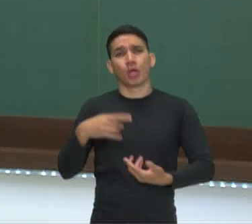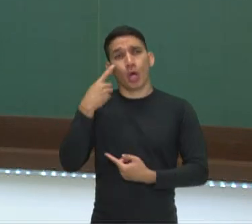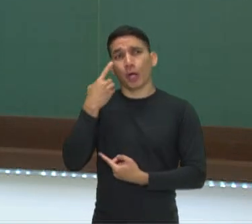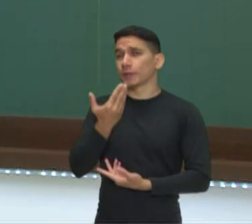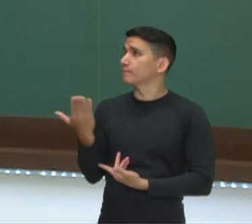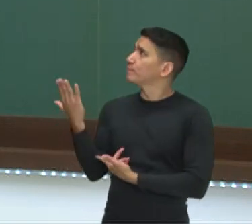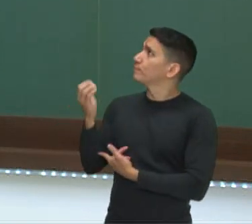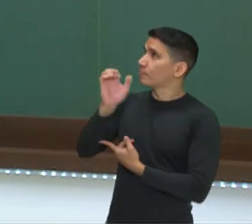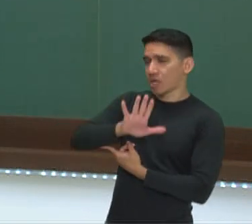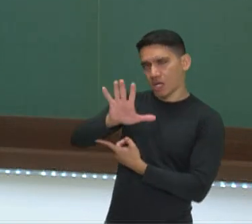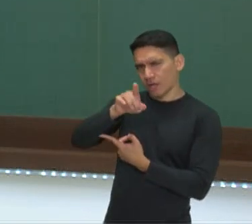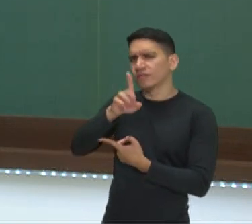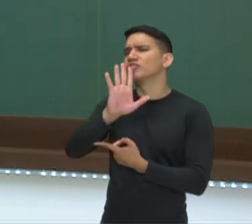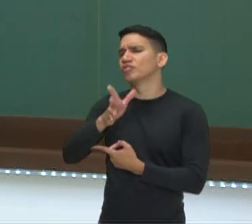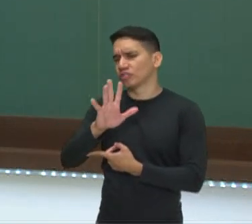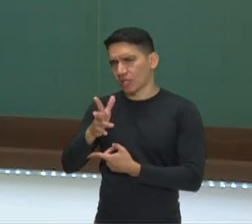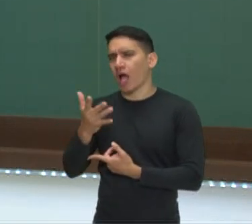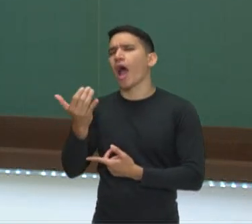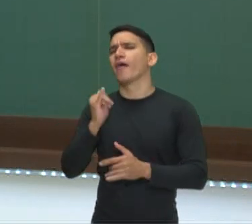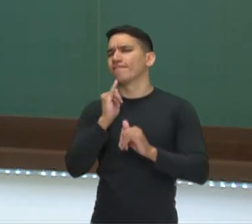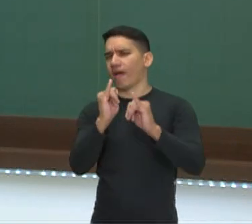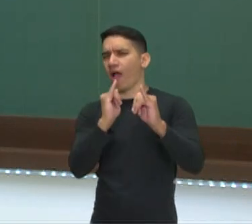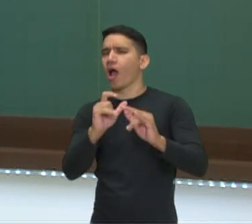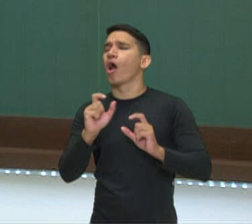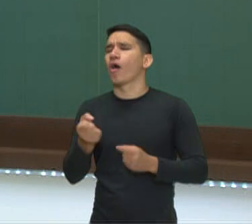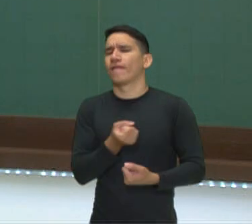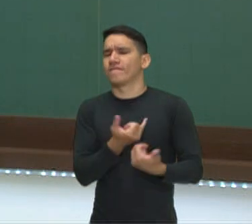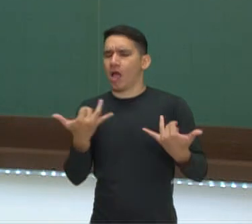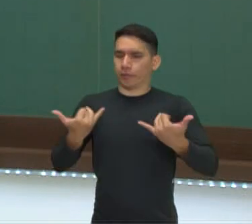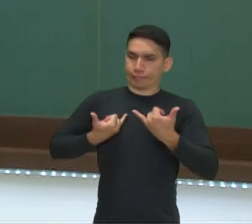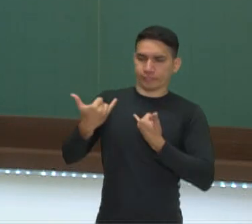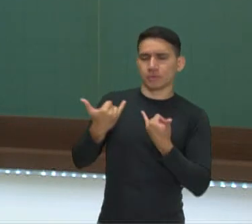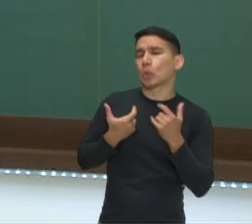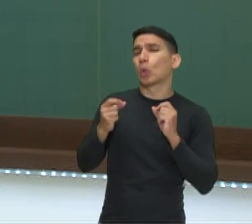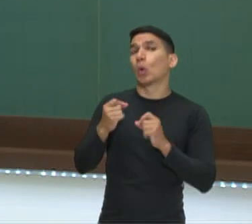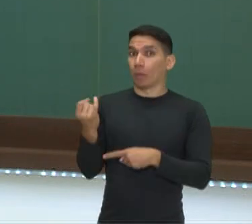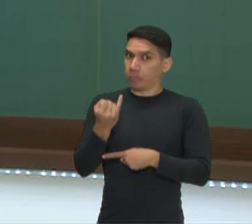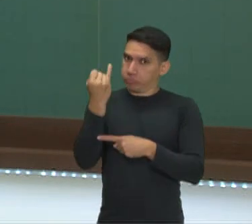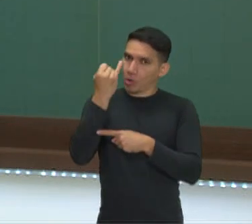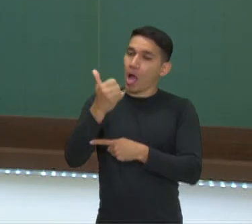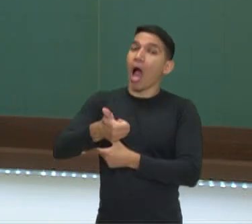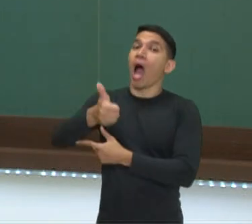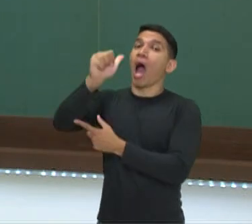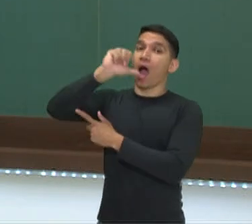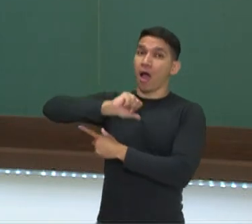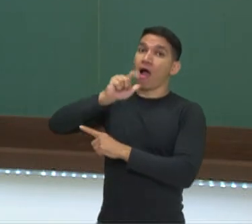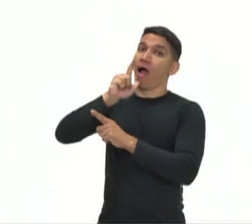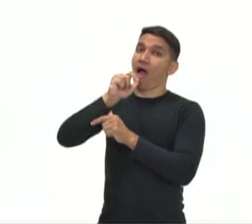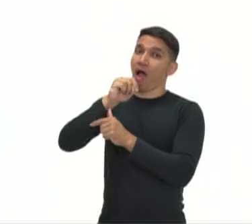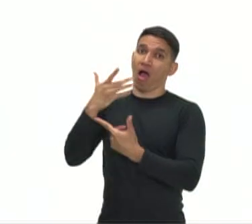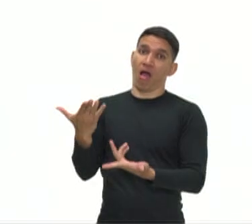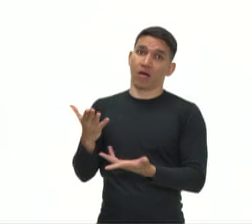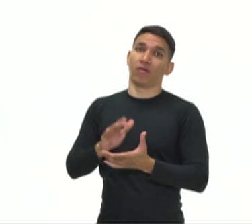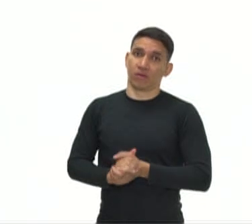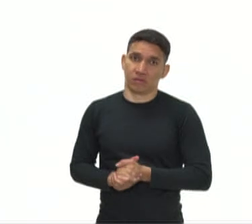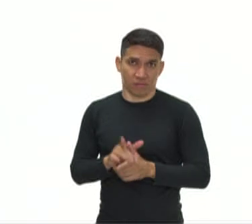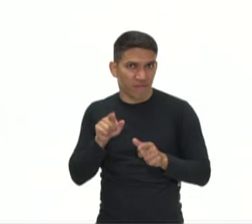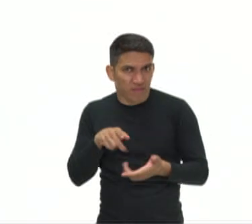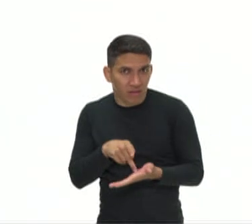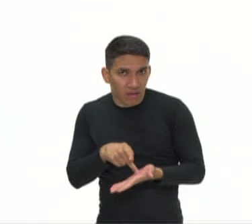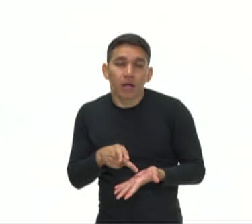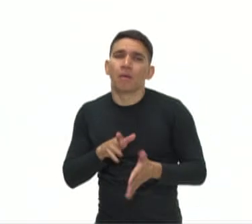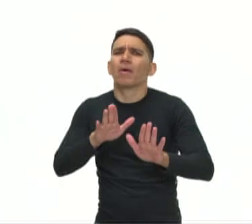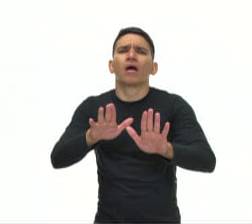imagem. Você já ouviu falar várias vezes sobre a importância de beber água, não é mesmo? Mas afinal, qual